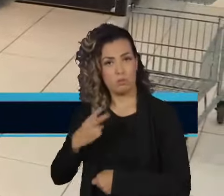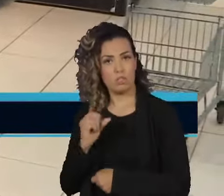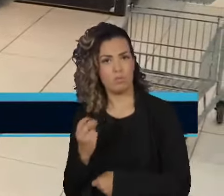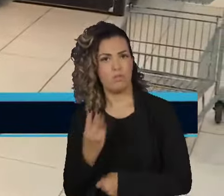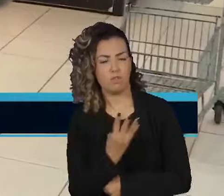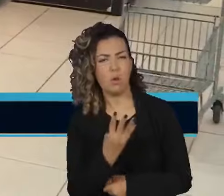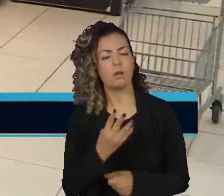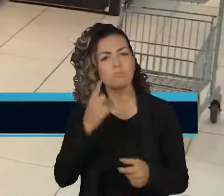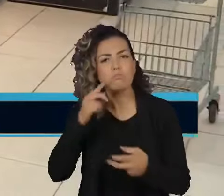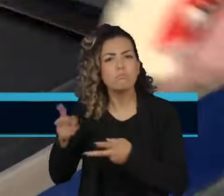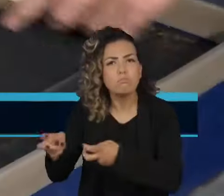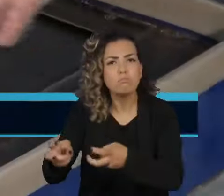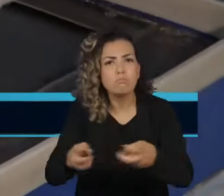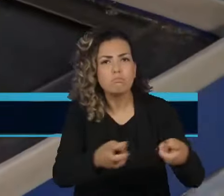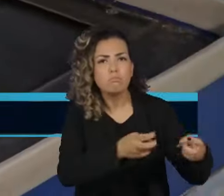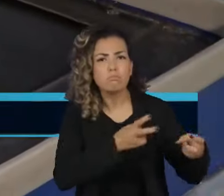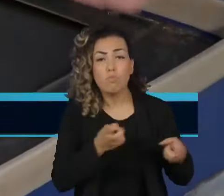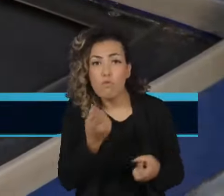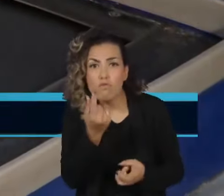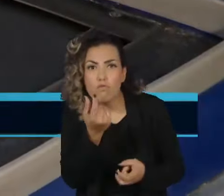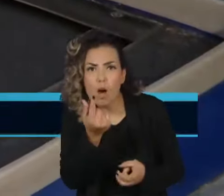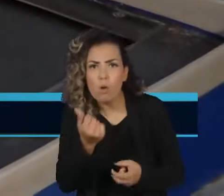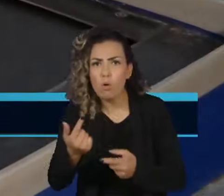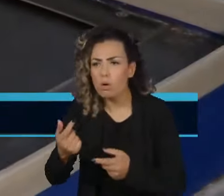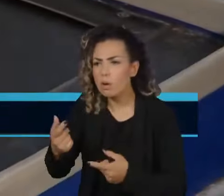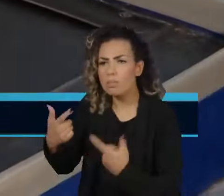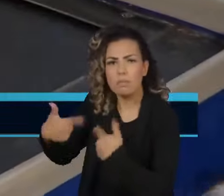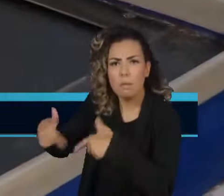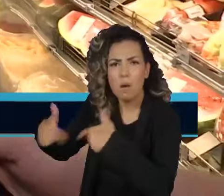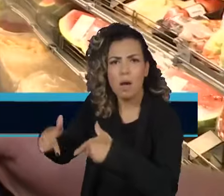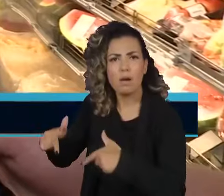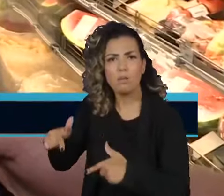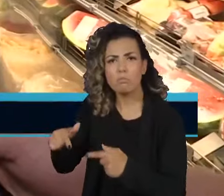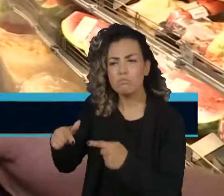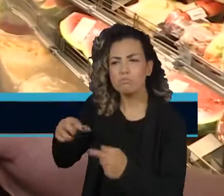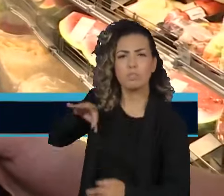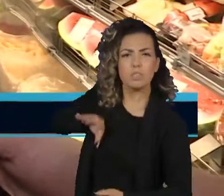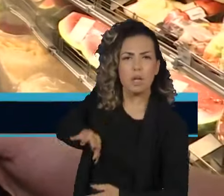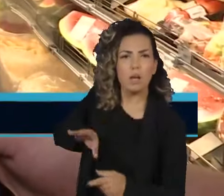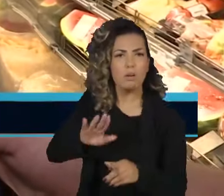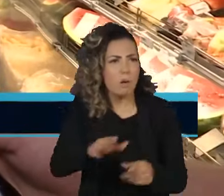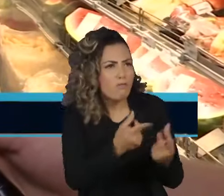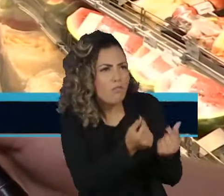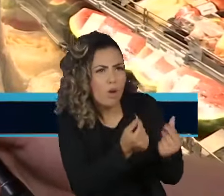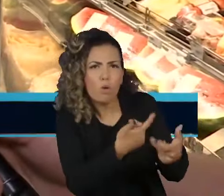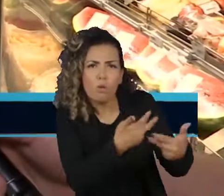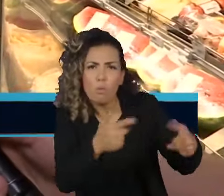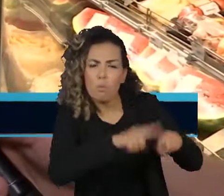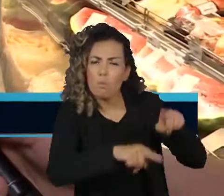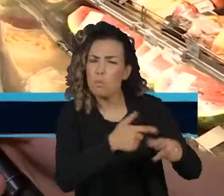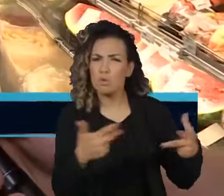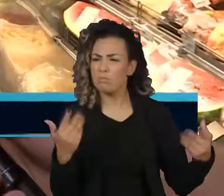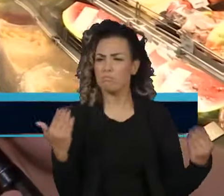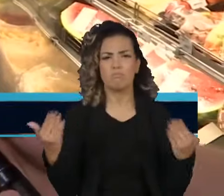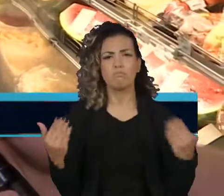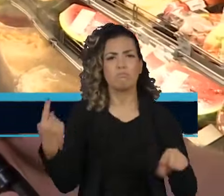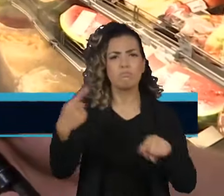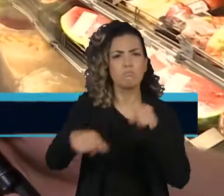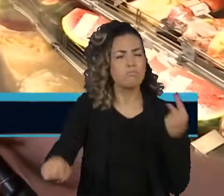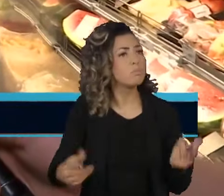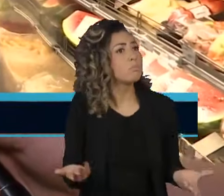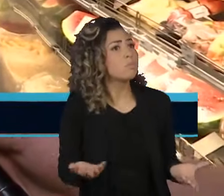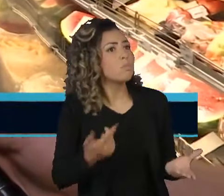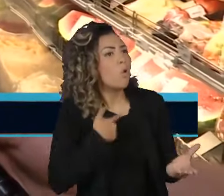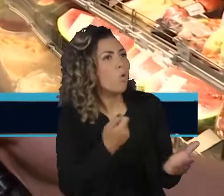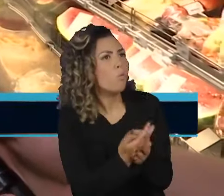H um grande incômodo com o preço dos produtos e serviços não tem cabimento você pega duas três coisas você paga você tá pagando aí